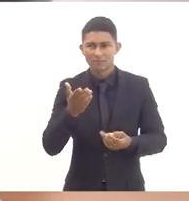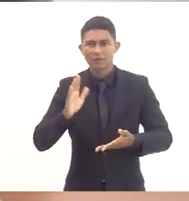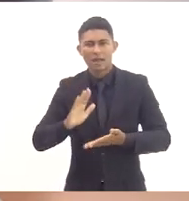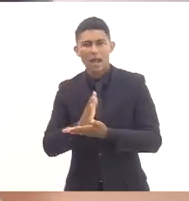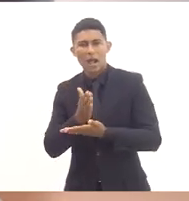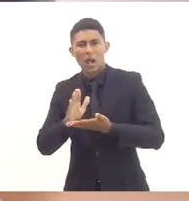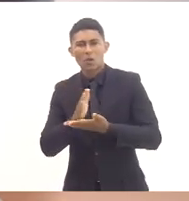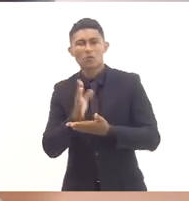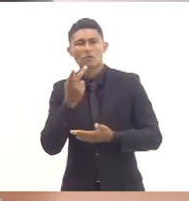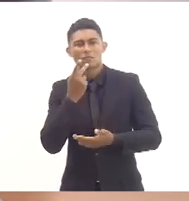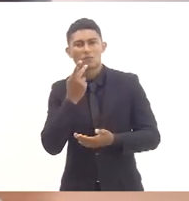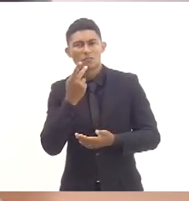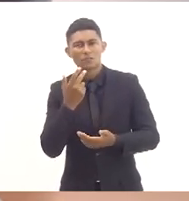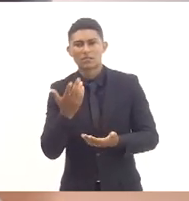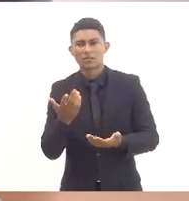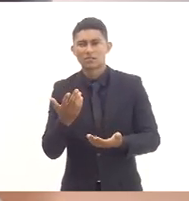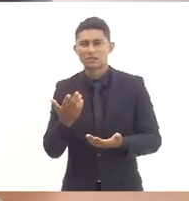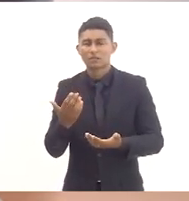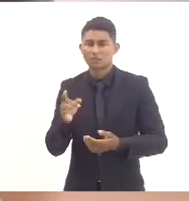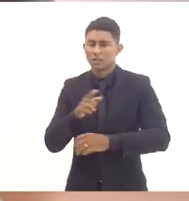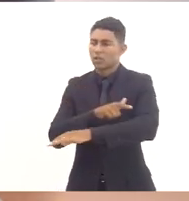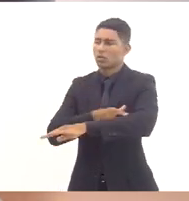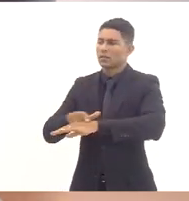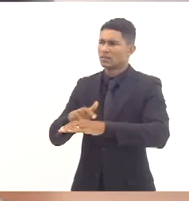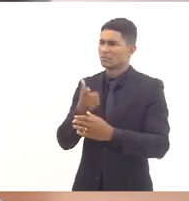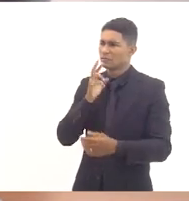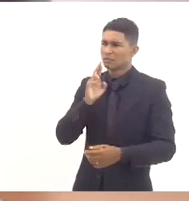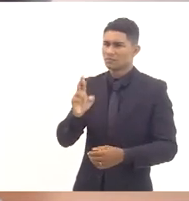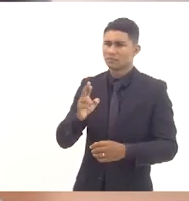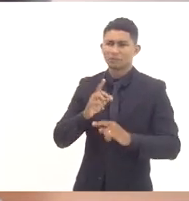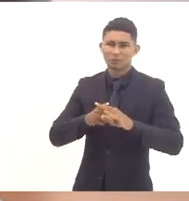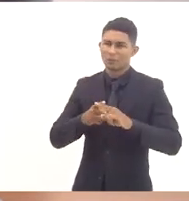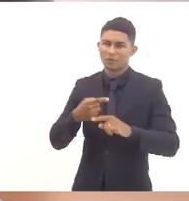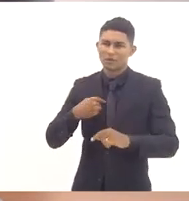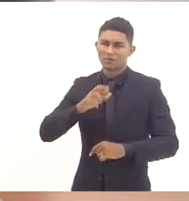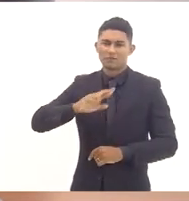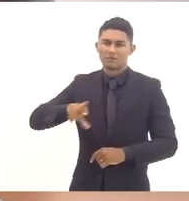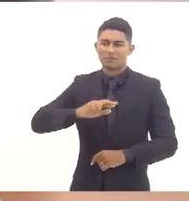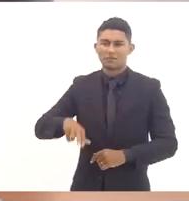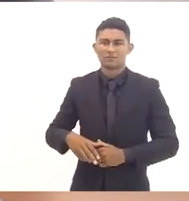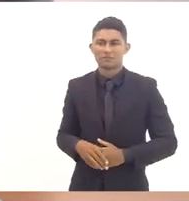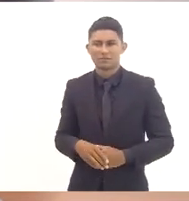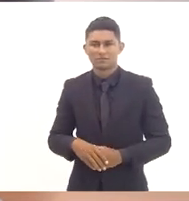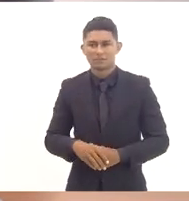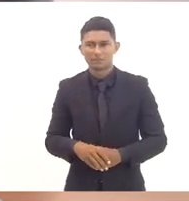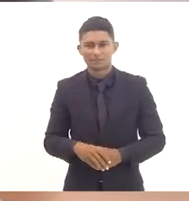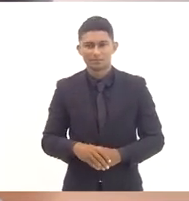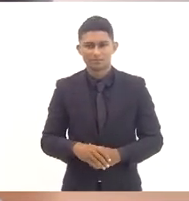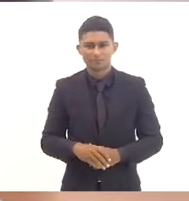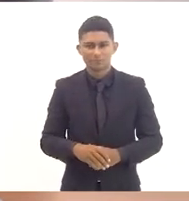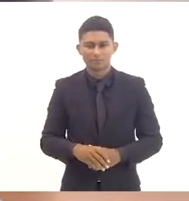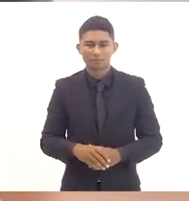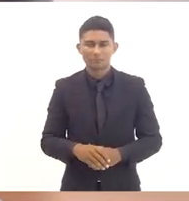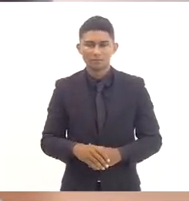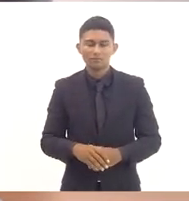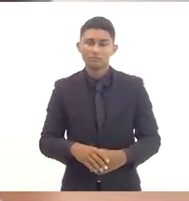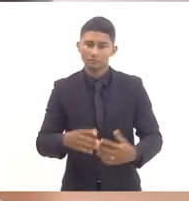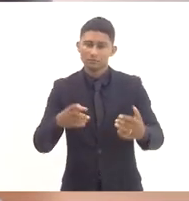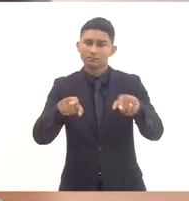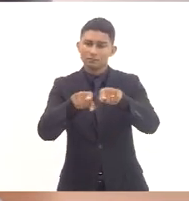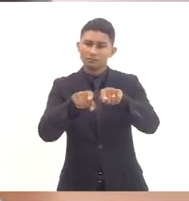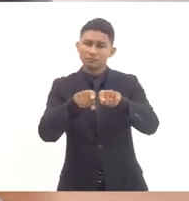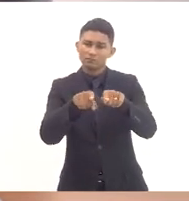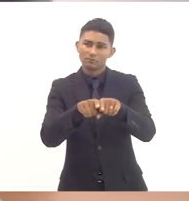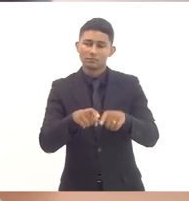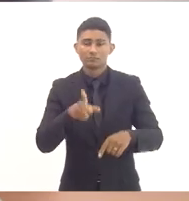ninguém perguntou nada e você foi até a muito educada é porque eu não teria sido inclusive você pode